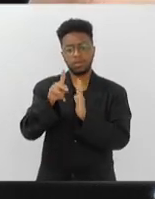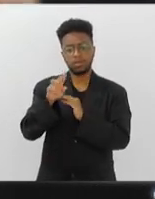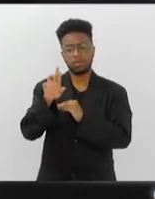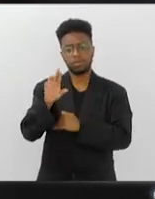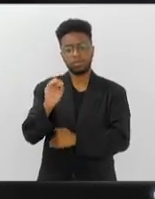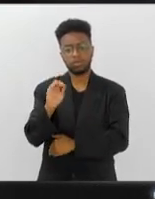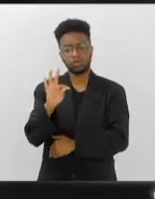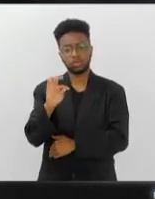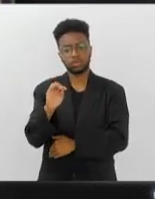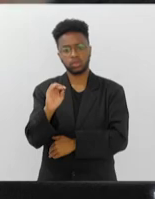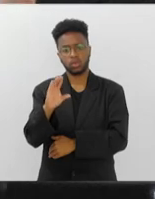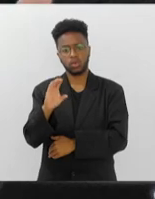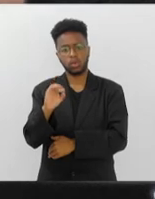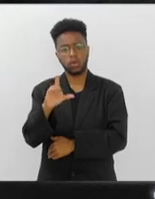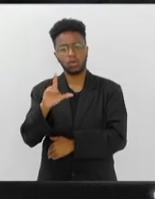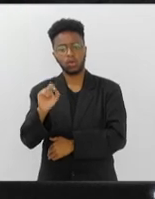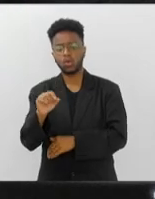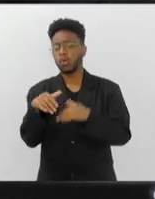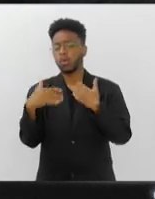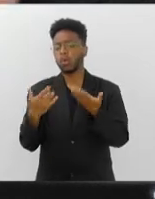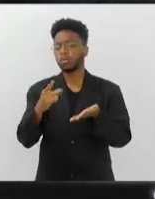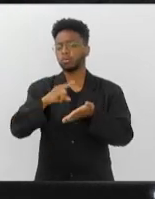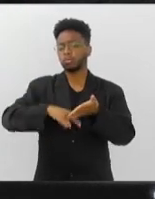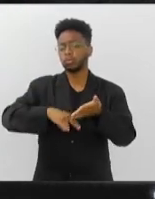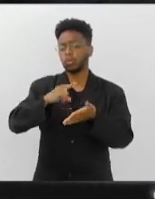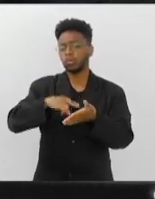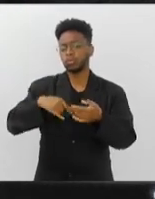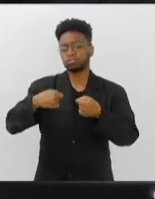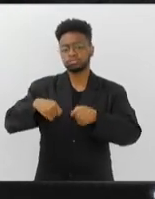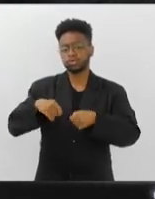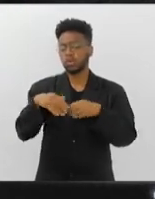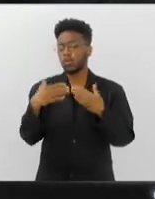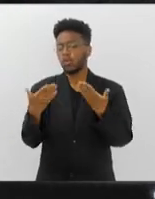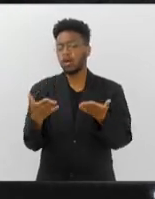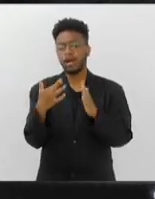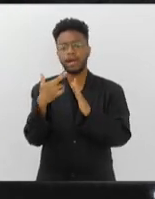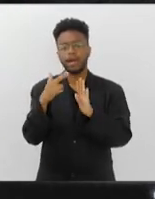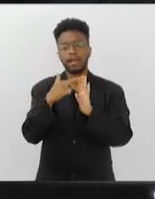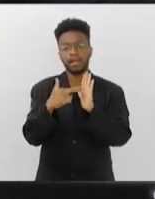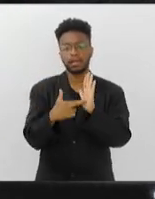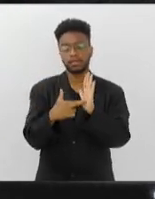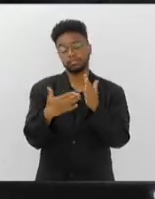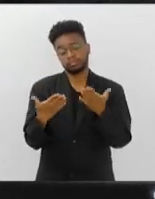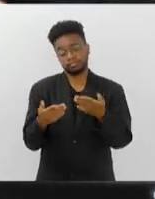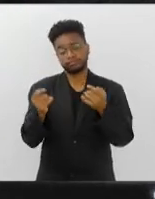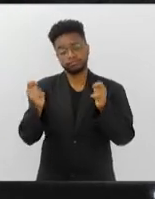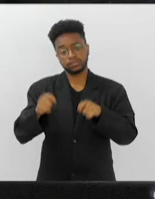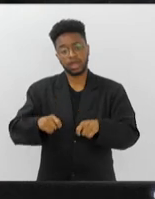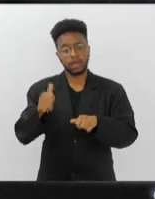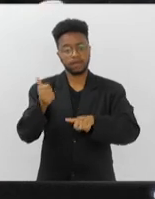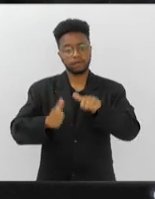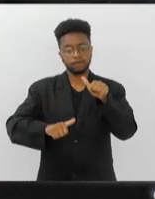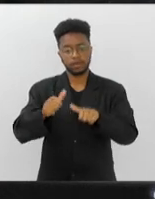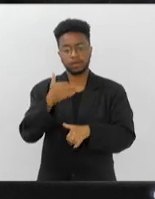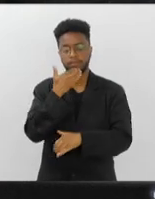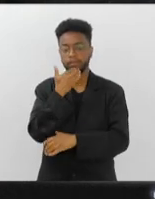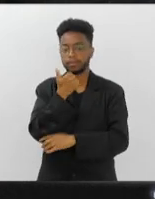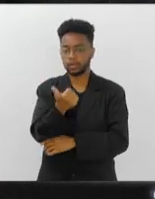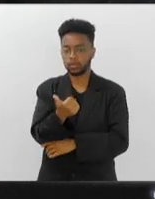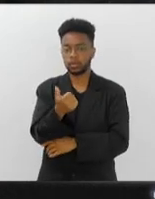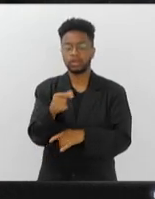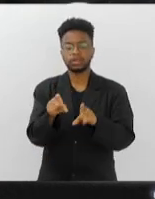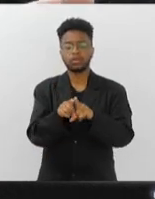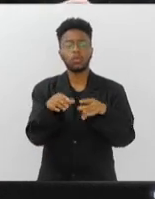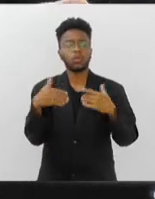documentação necessita, qual é o critério, para que a nossa análise possa ser melhor. Que